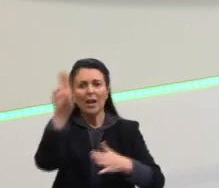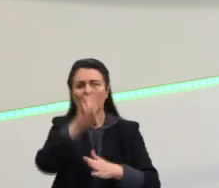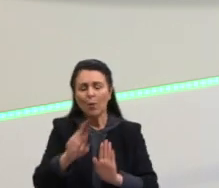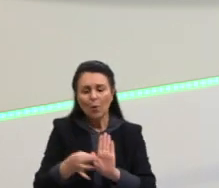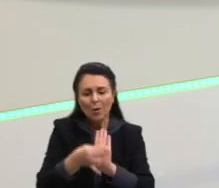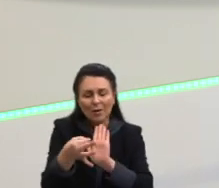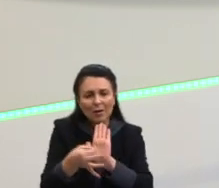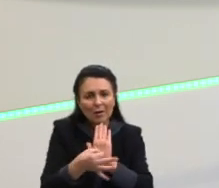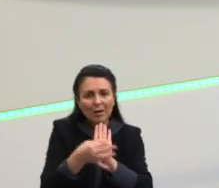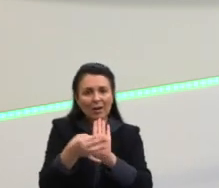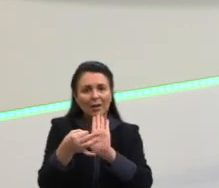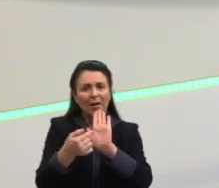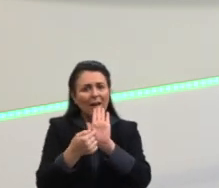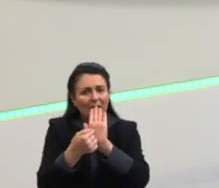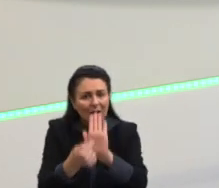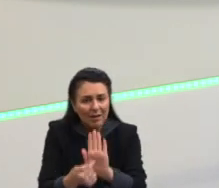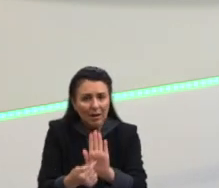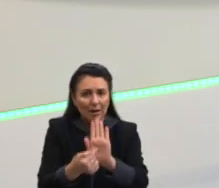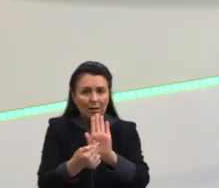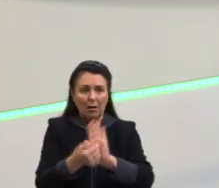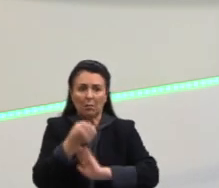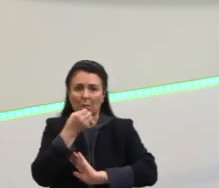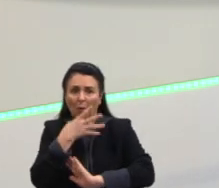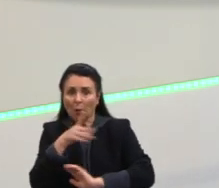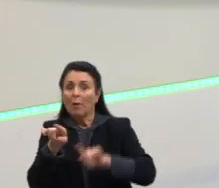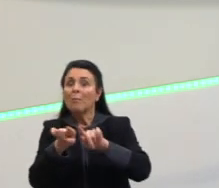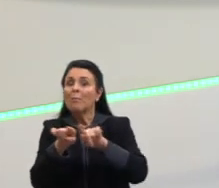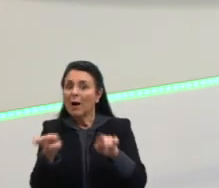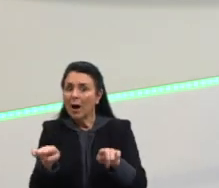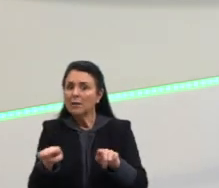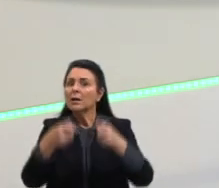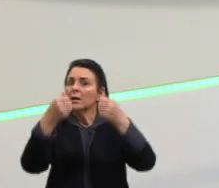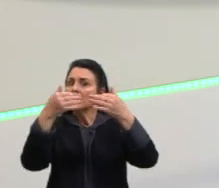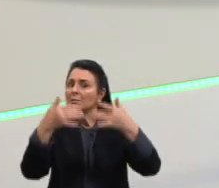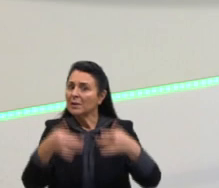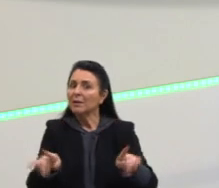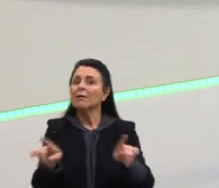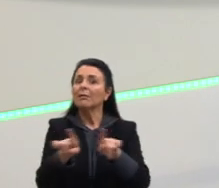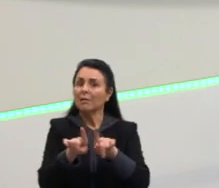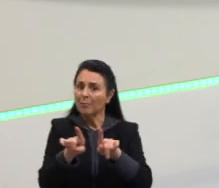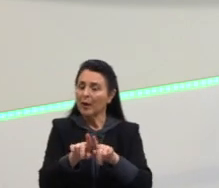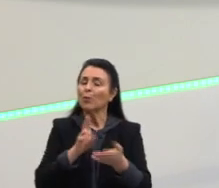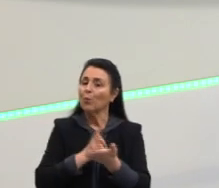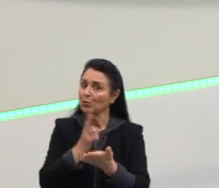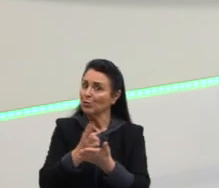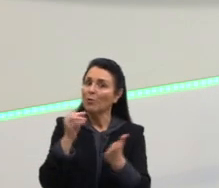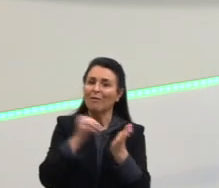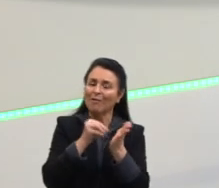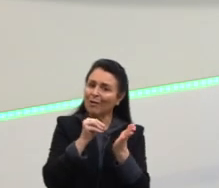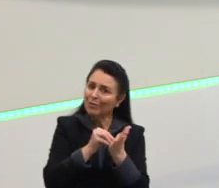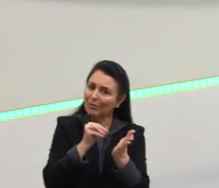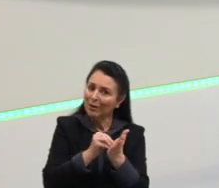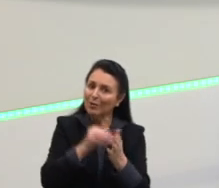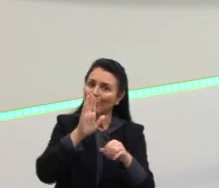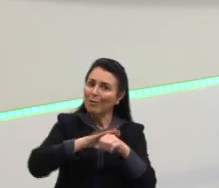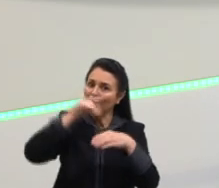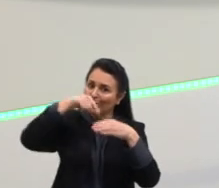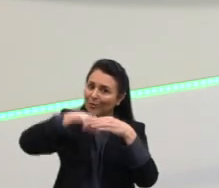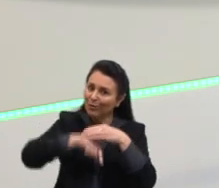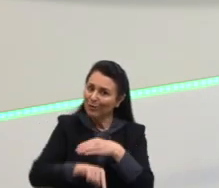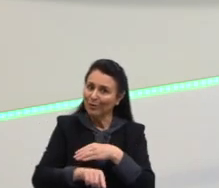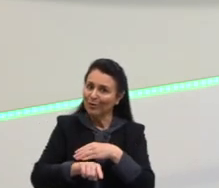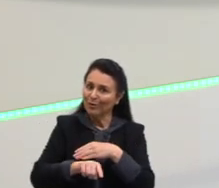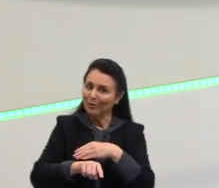apresenta esse argumento sim como favorável mas ainda existe um detalhezinho apesar de ser favorável isso ainda não é